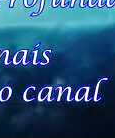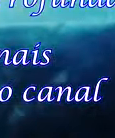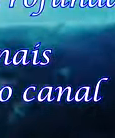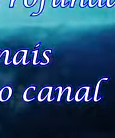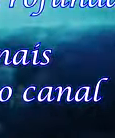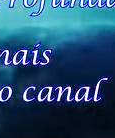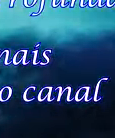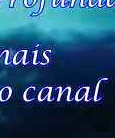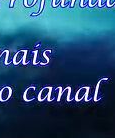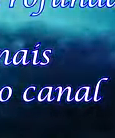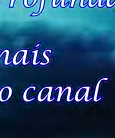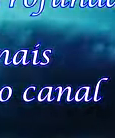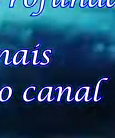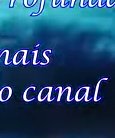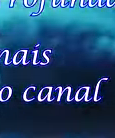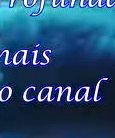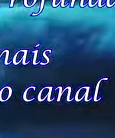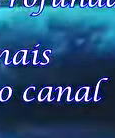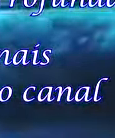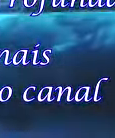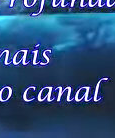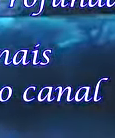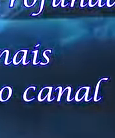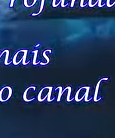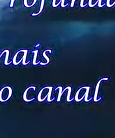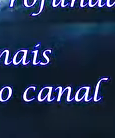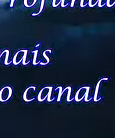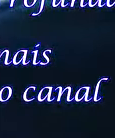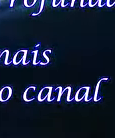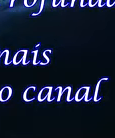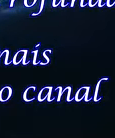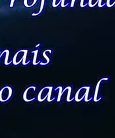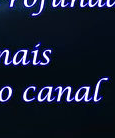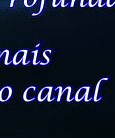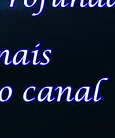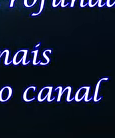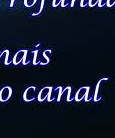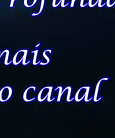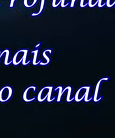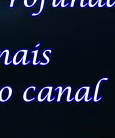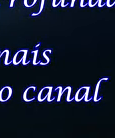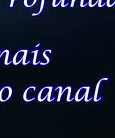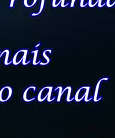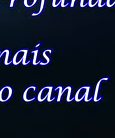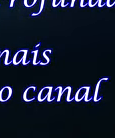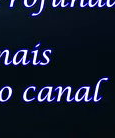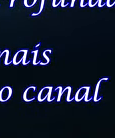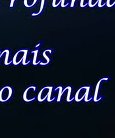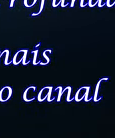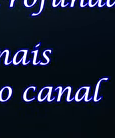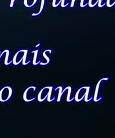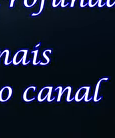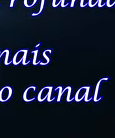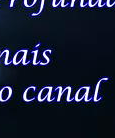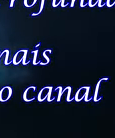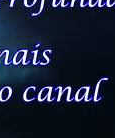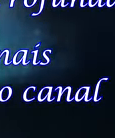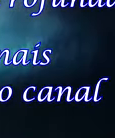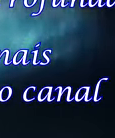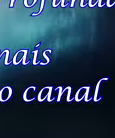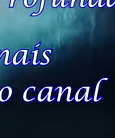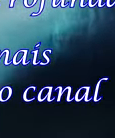santo ó Senhor Deus poderoso